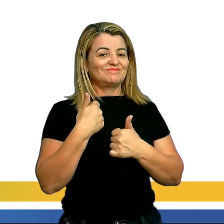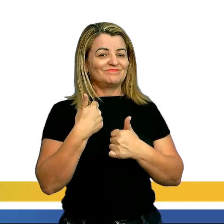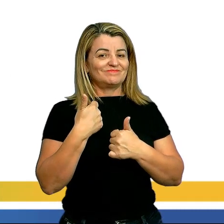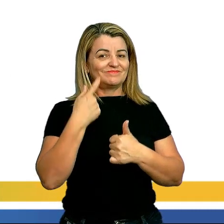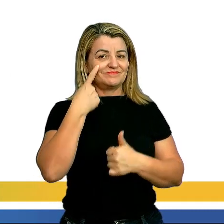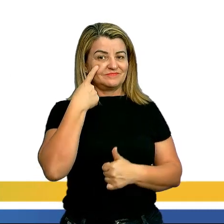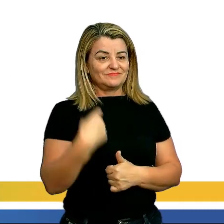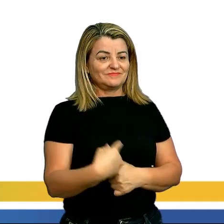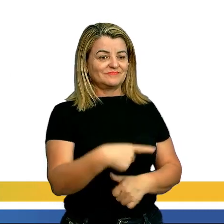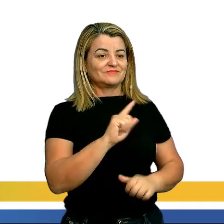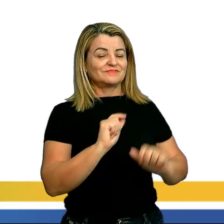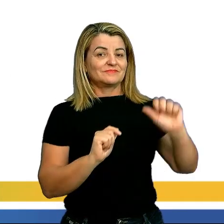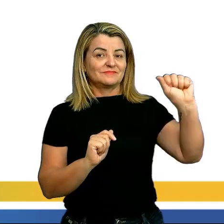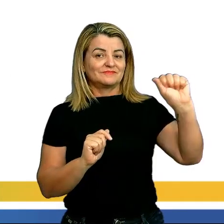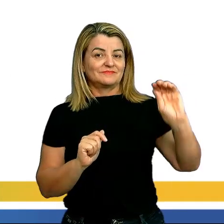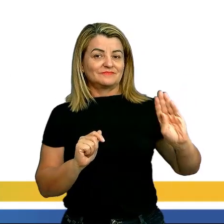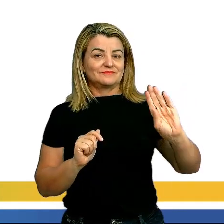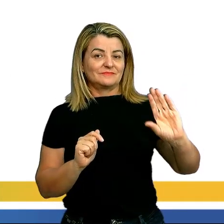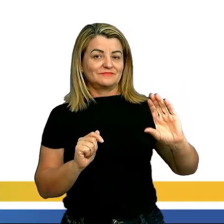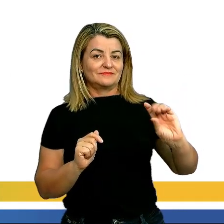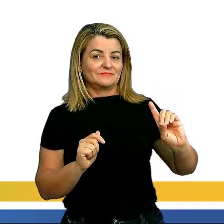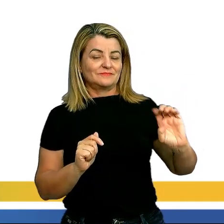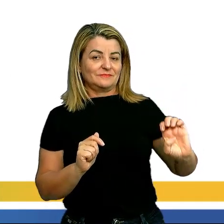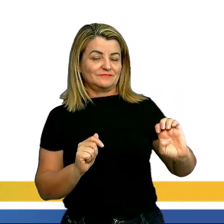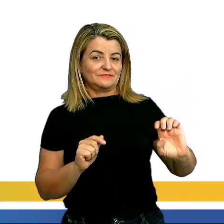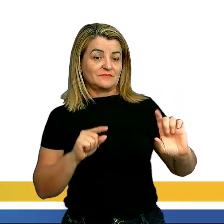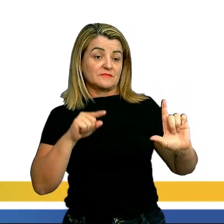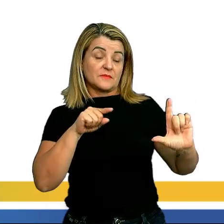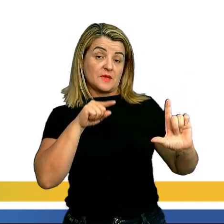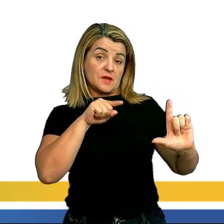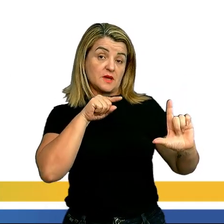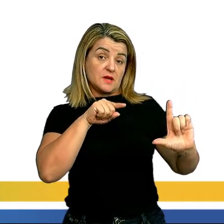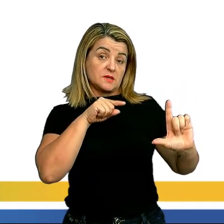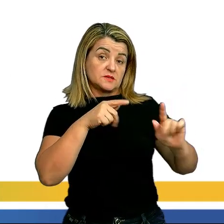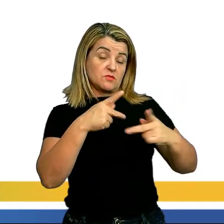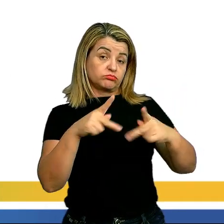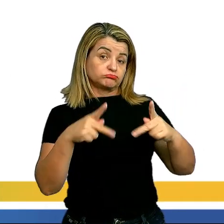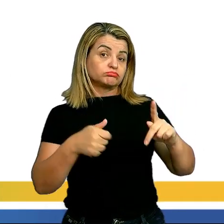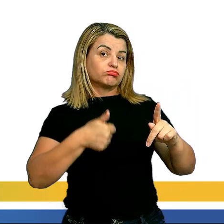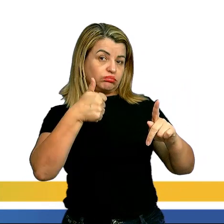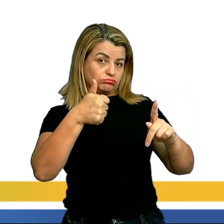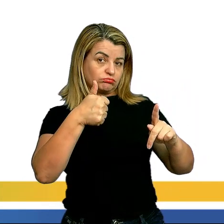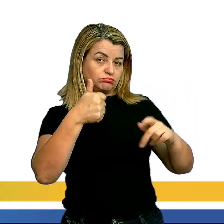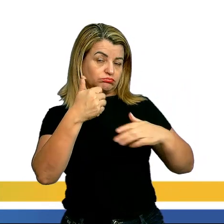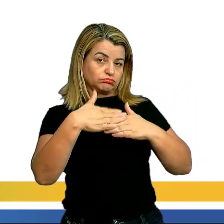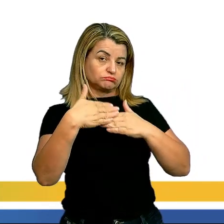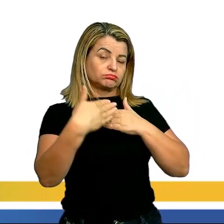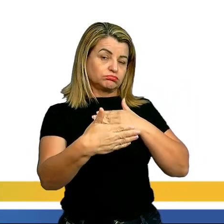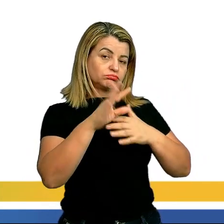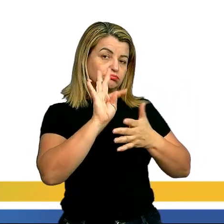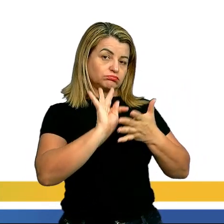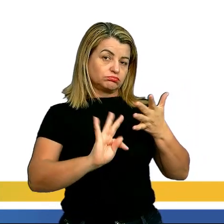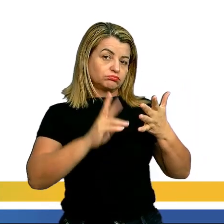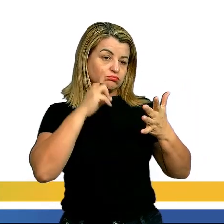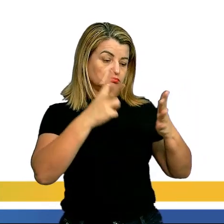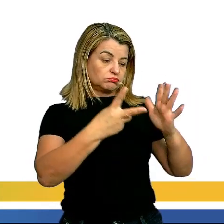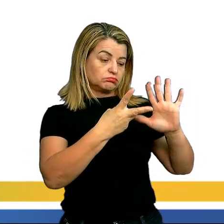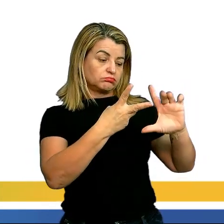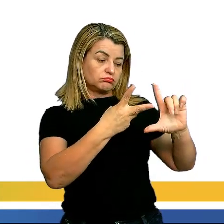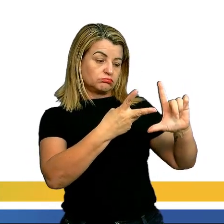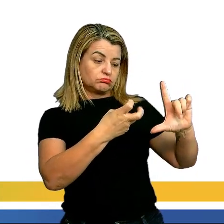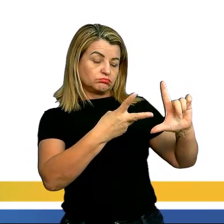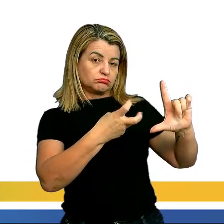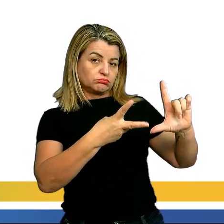Vamos para as alternativas, então. Se o New Deal foi tudo isso, a partir do texto, nós identificamos o